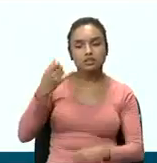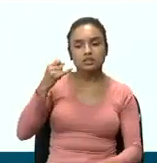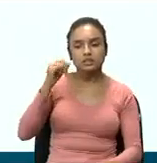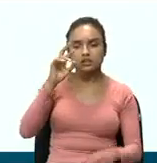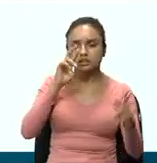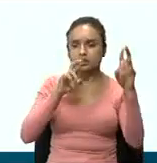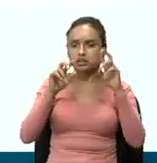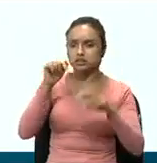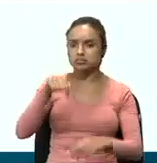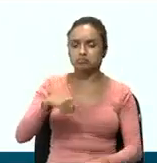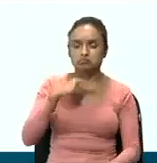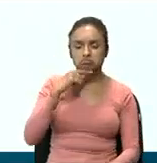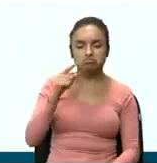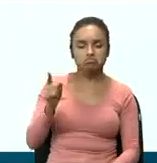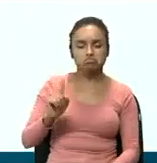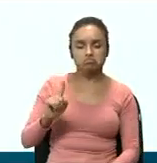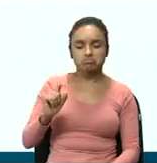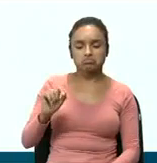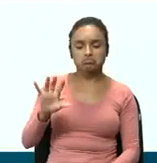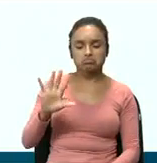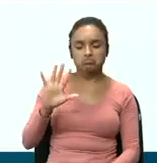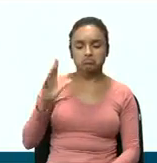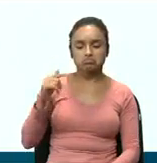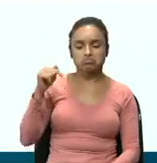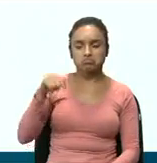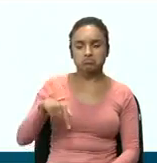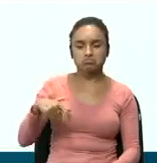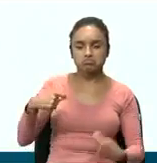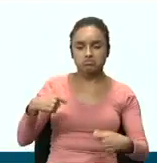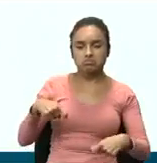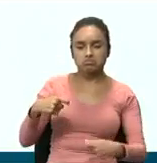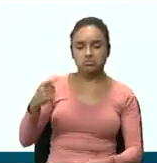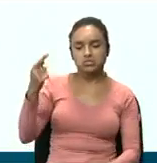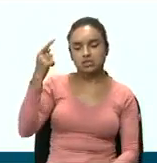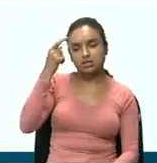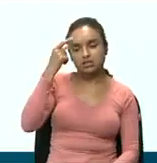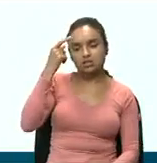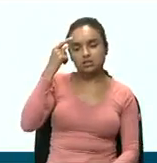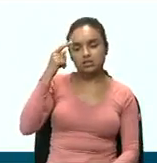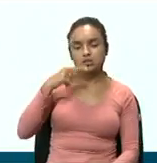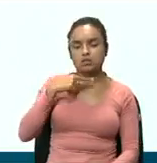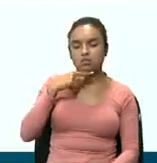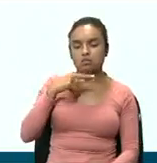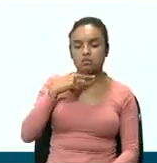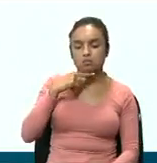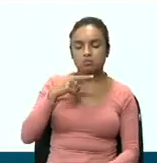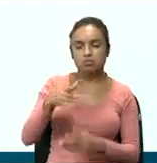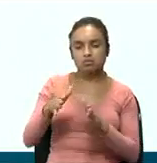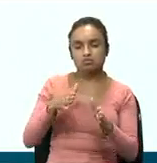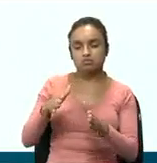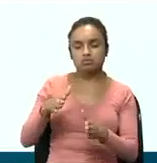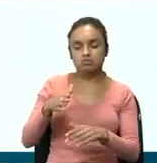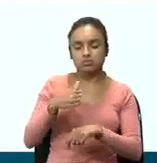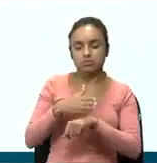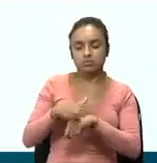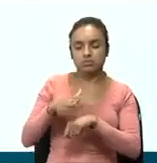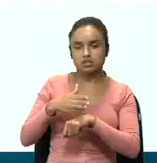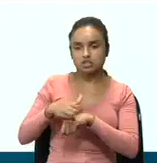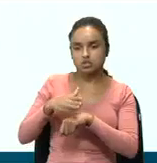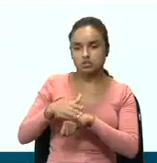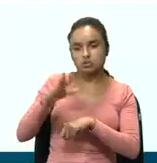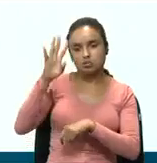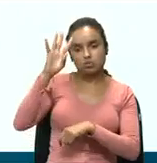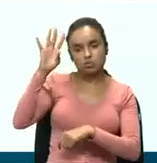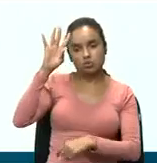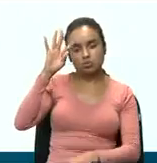verificação ela não acontecer, você fica inviabilizado de aplicar, então, o